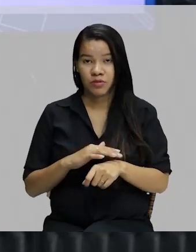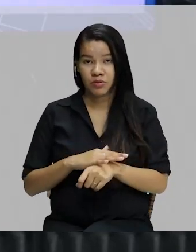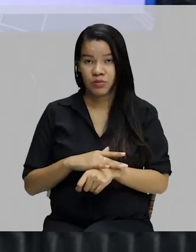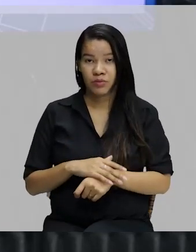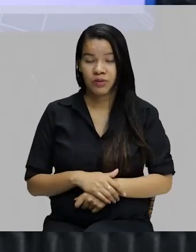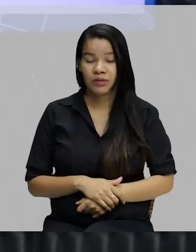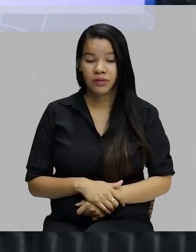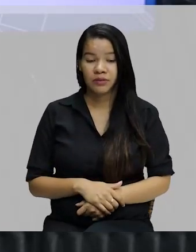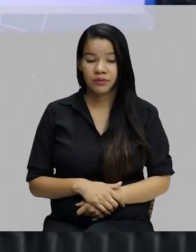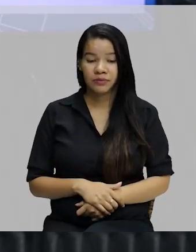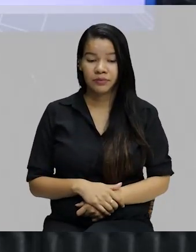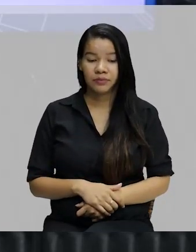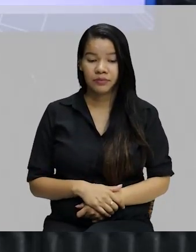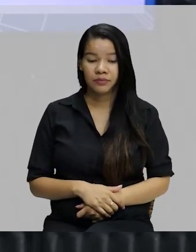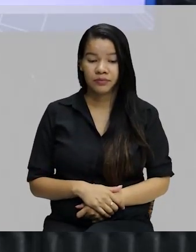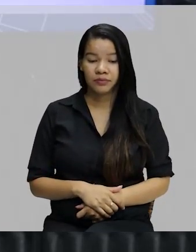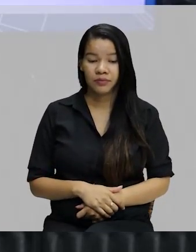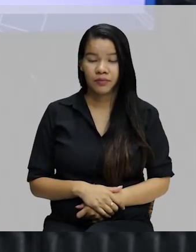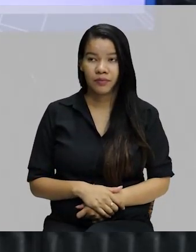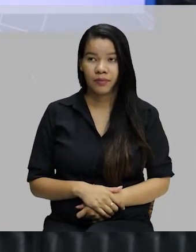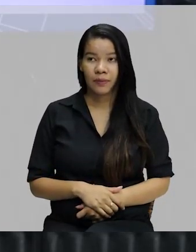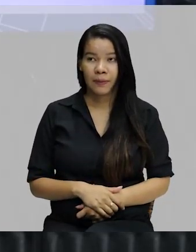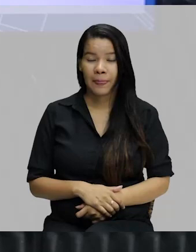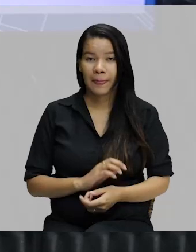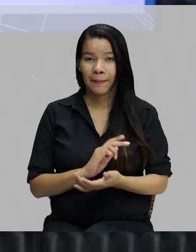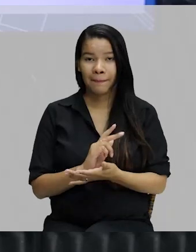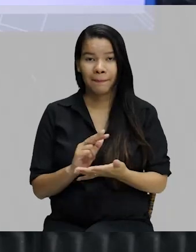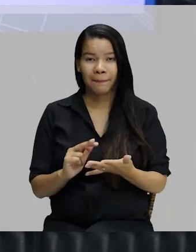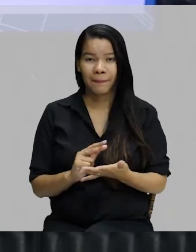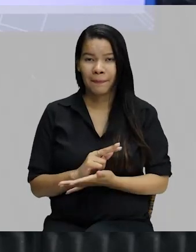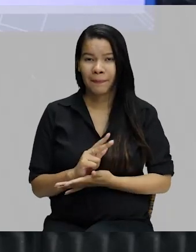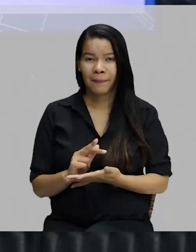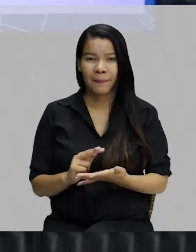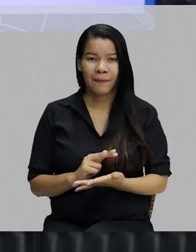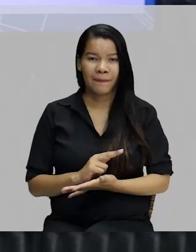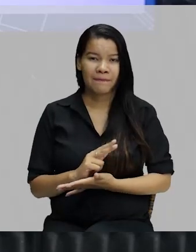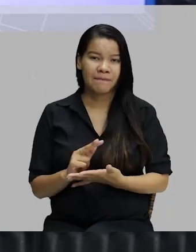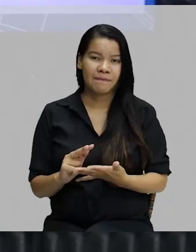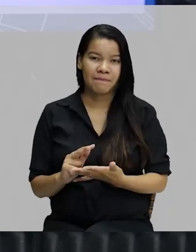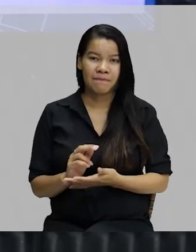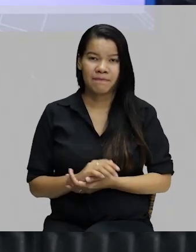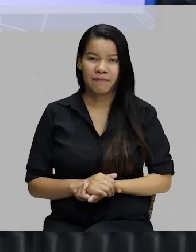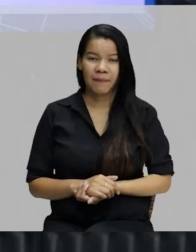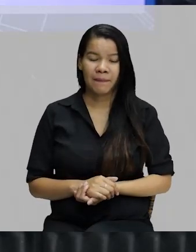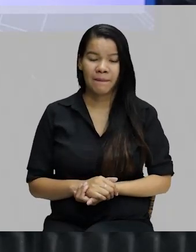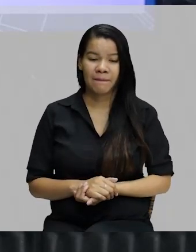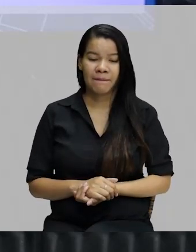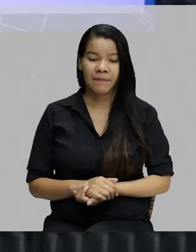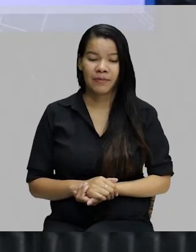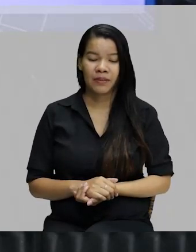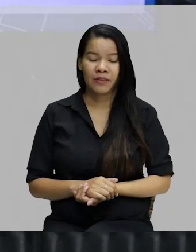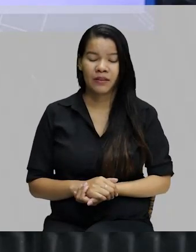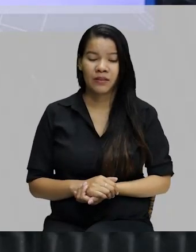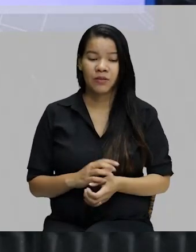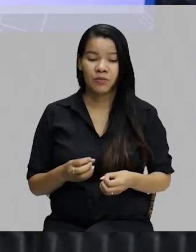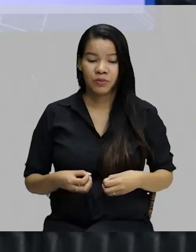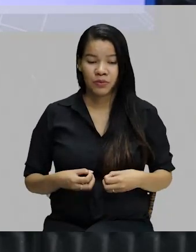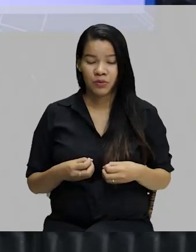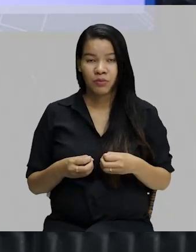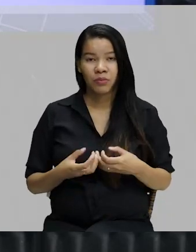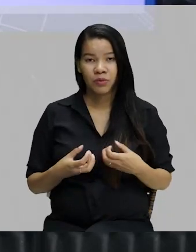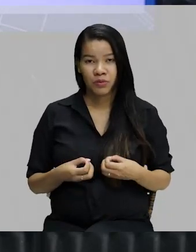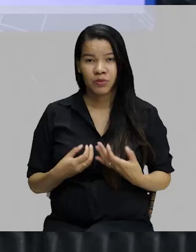organismo. Inúmeras indústrias, como a indústria do petróleo, né, e certos centros de pesquisa também produzem